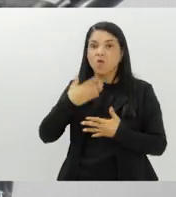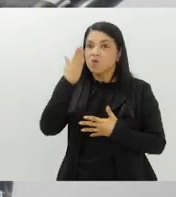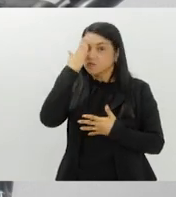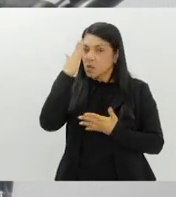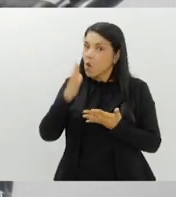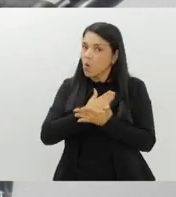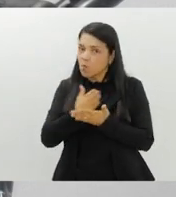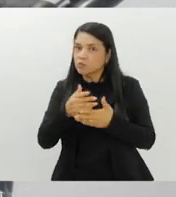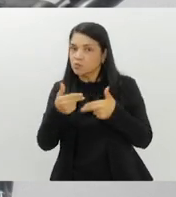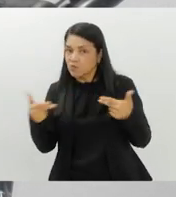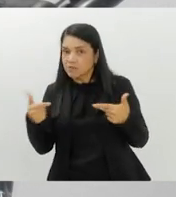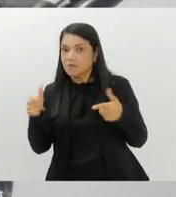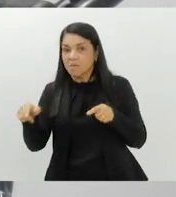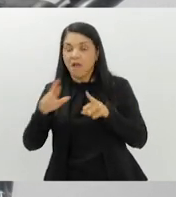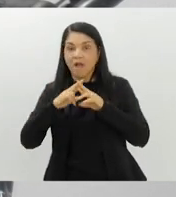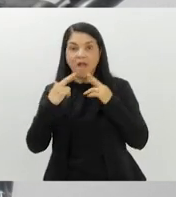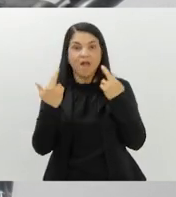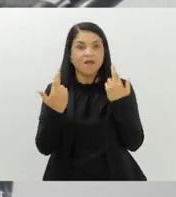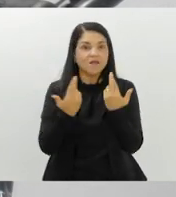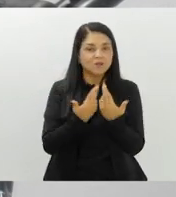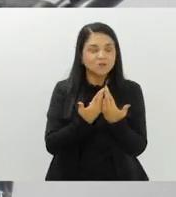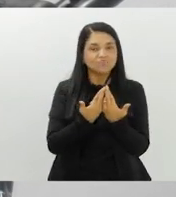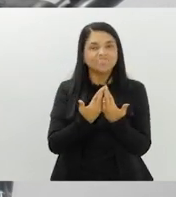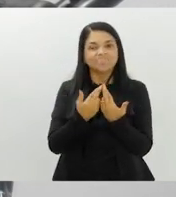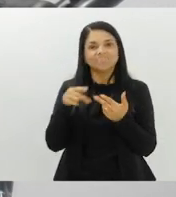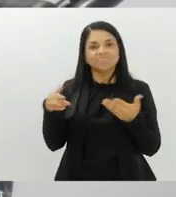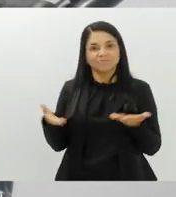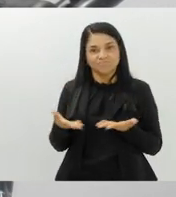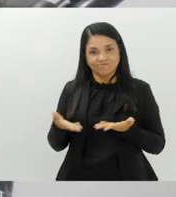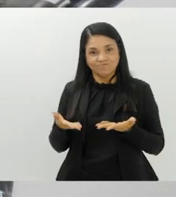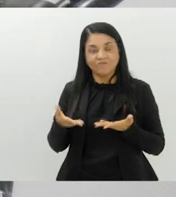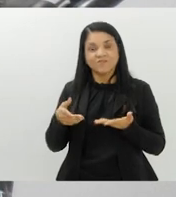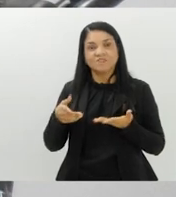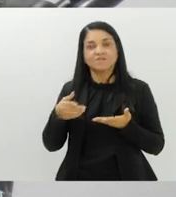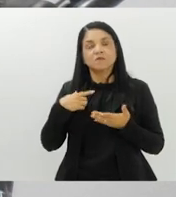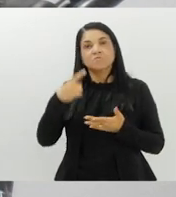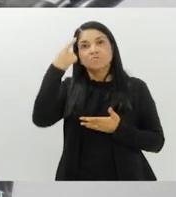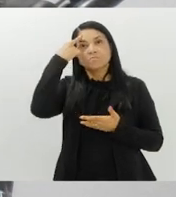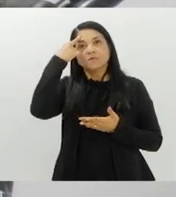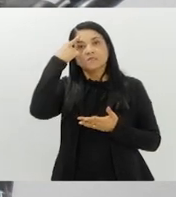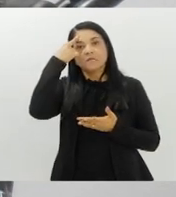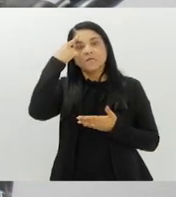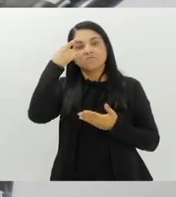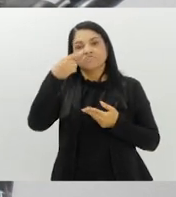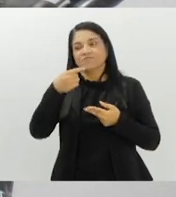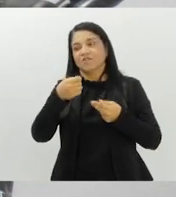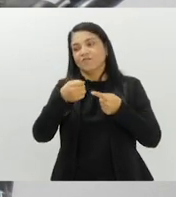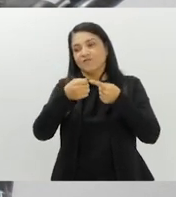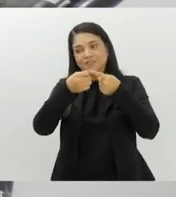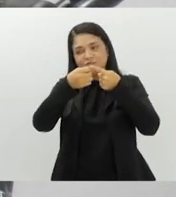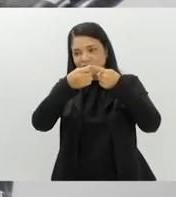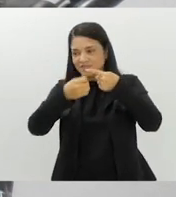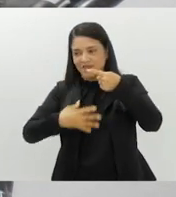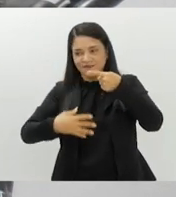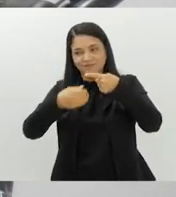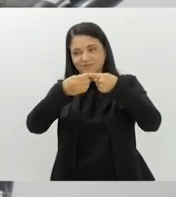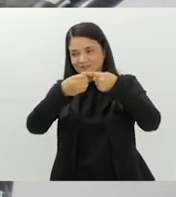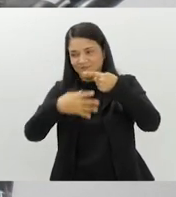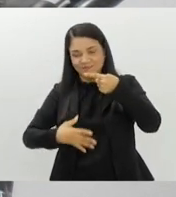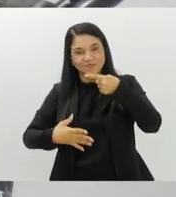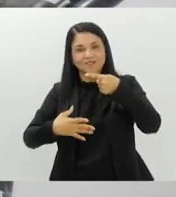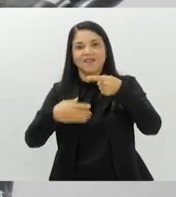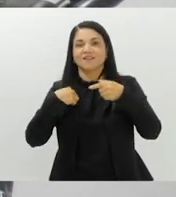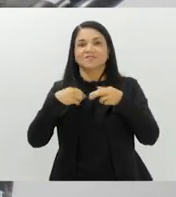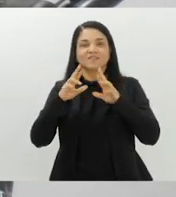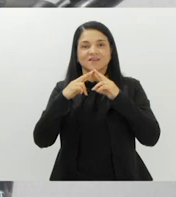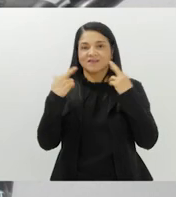está vendo? Dessa reunião me veio a questão do dicionário de Libras para as religiões de